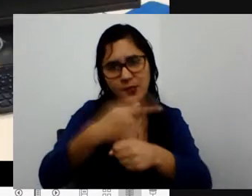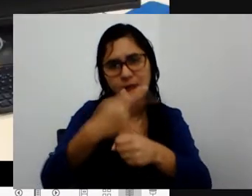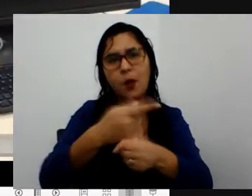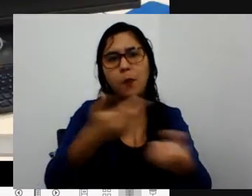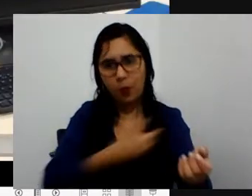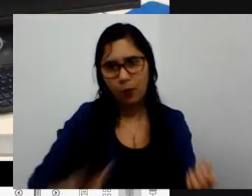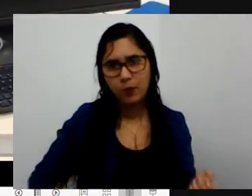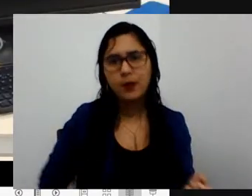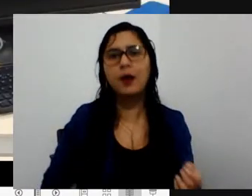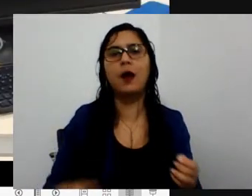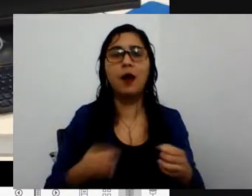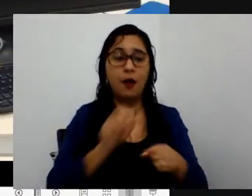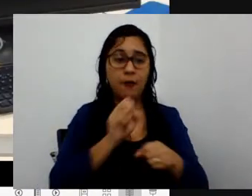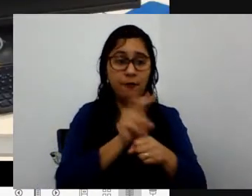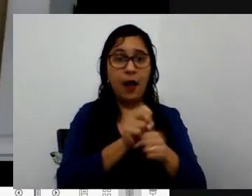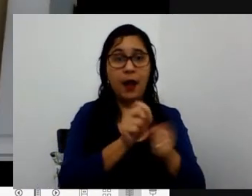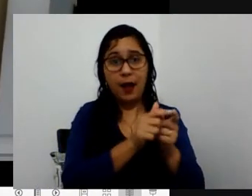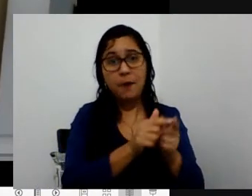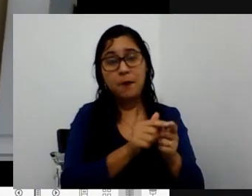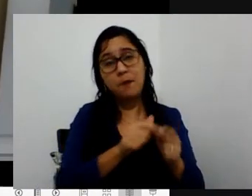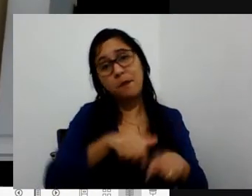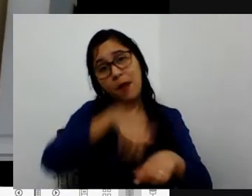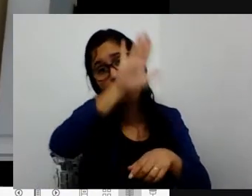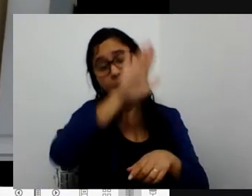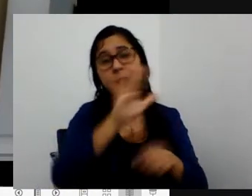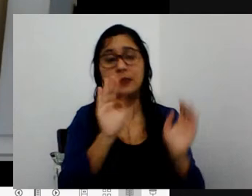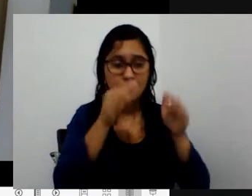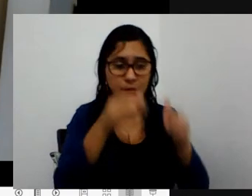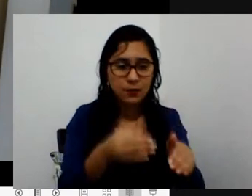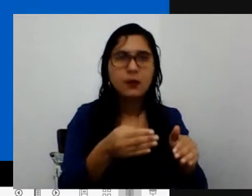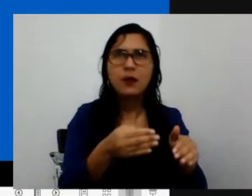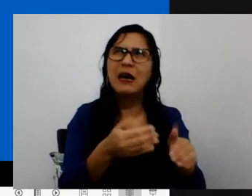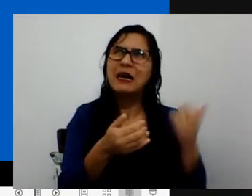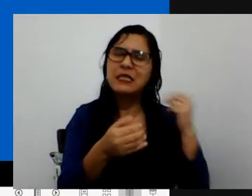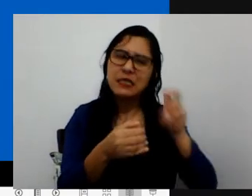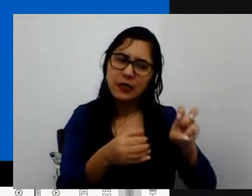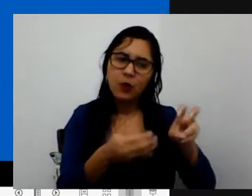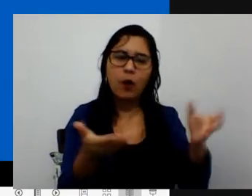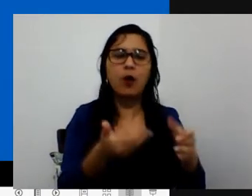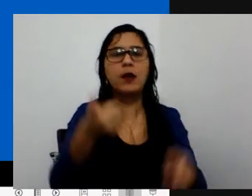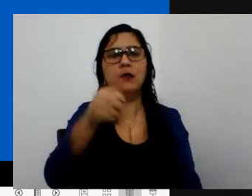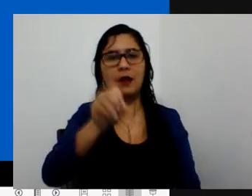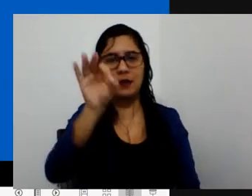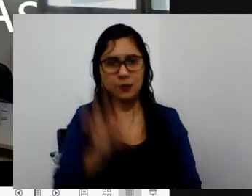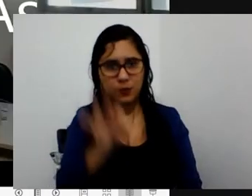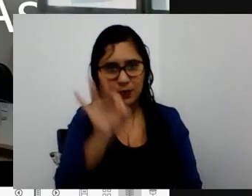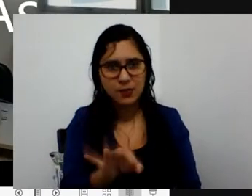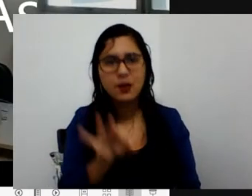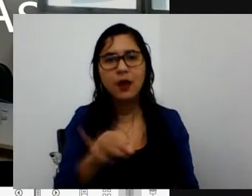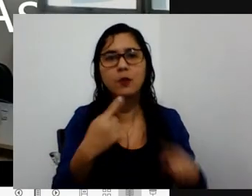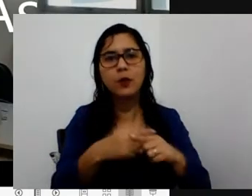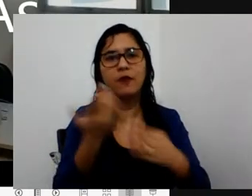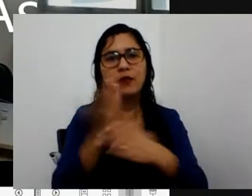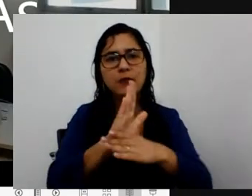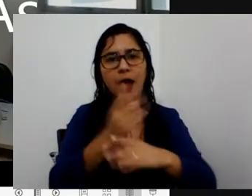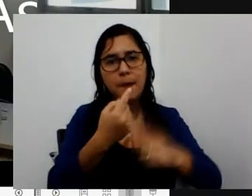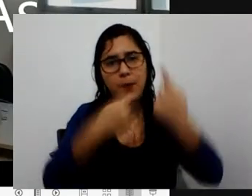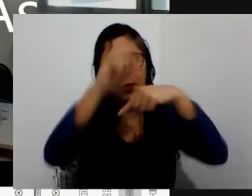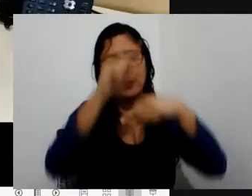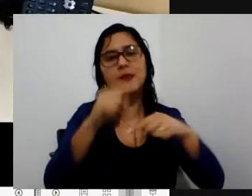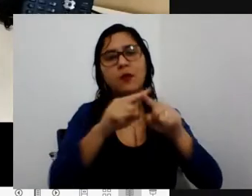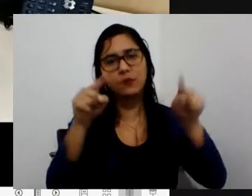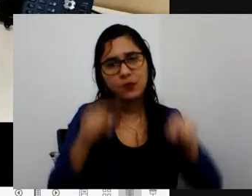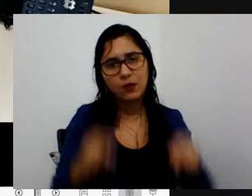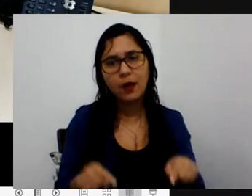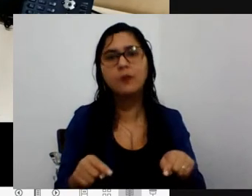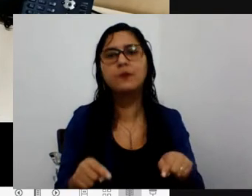reserva de vagas em especialização de 5% para 10% para facilitar, né, a progressão funcional, atendimento de saúde